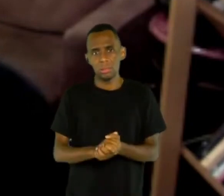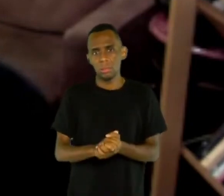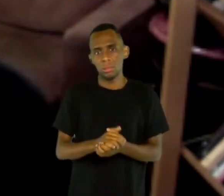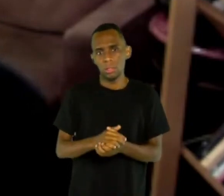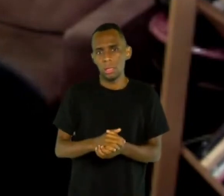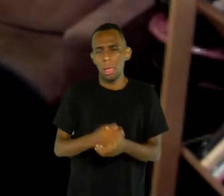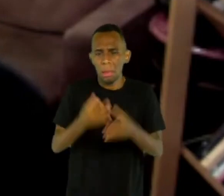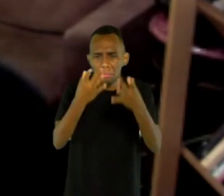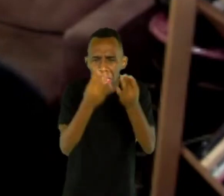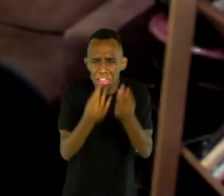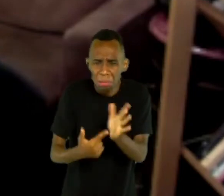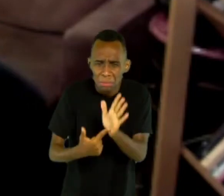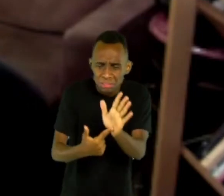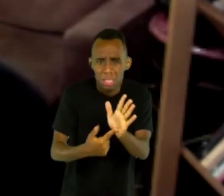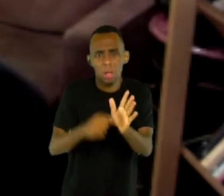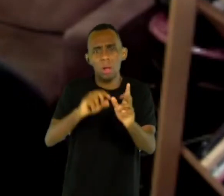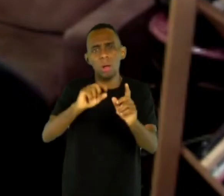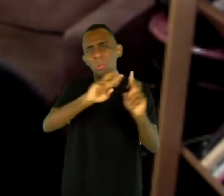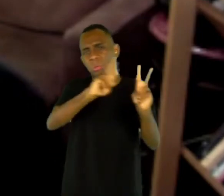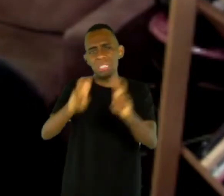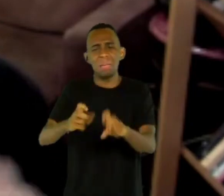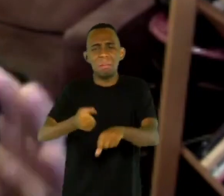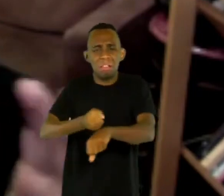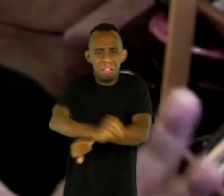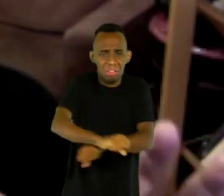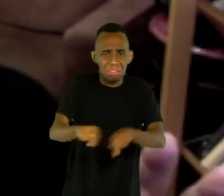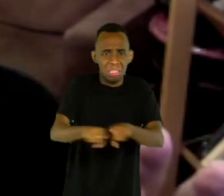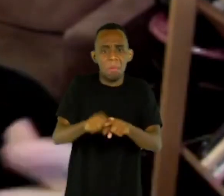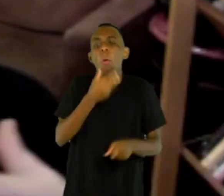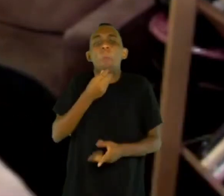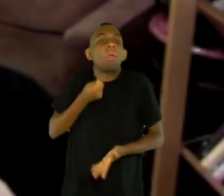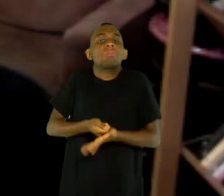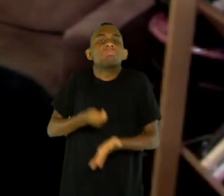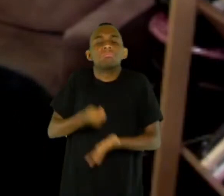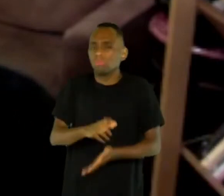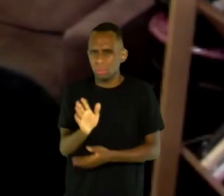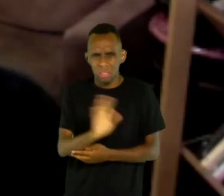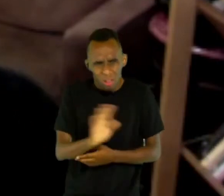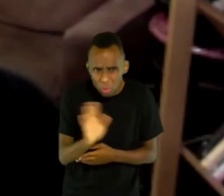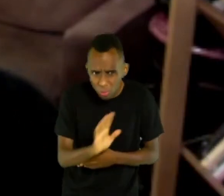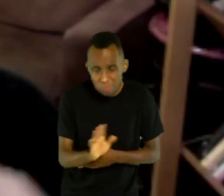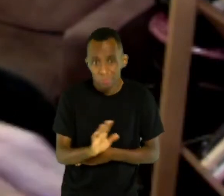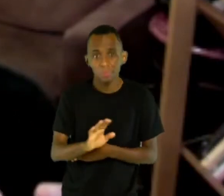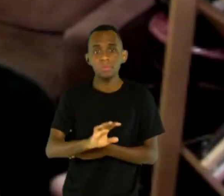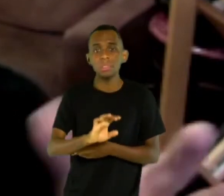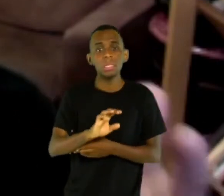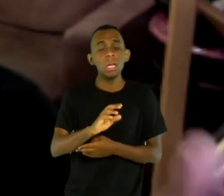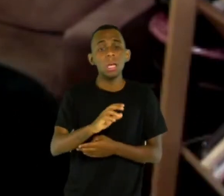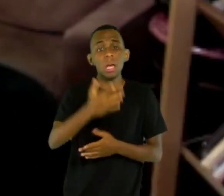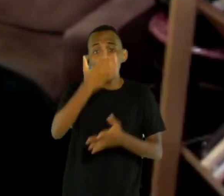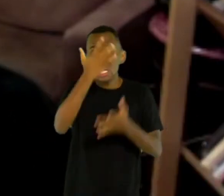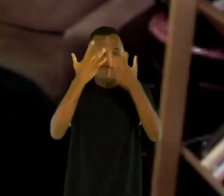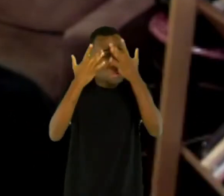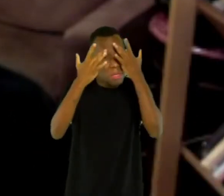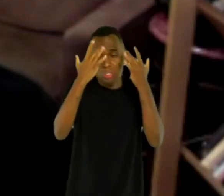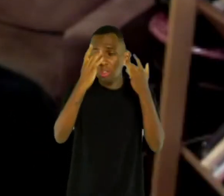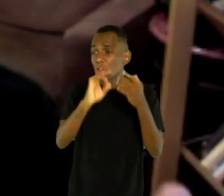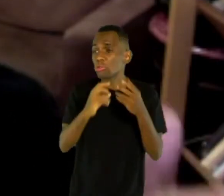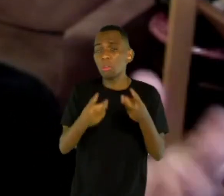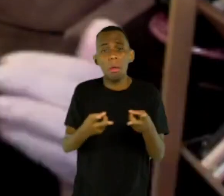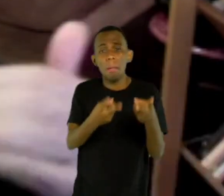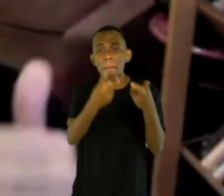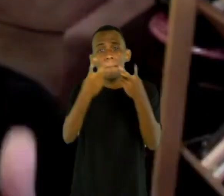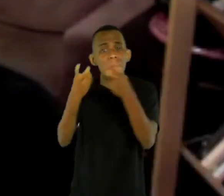e do machismo, da dominância masculina. Não. Basta deixar que as pessoas observem a sua escola toda